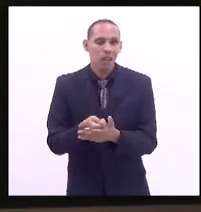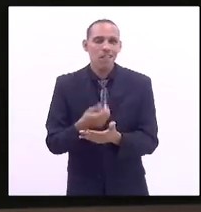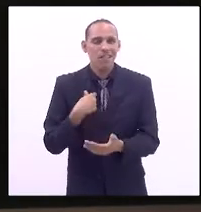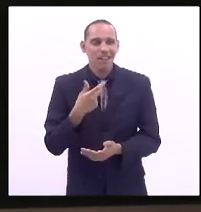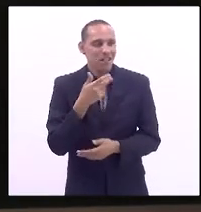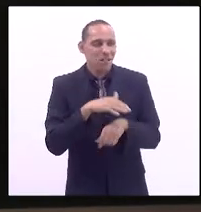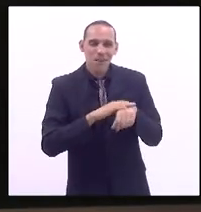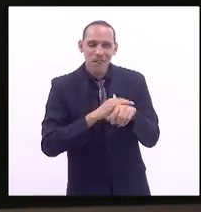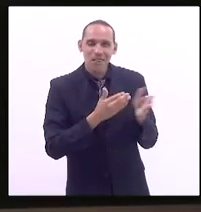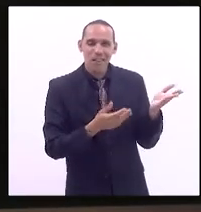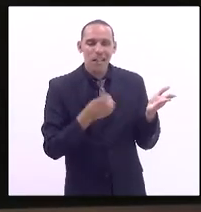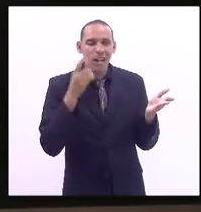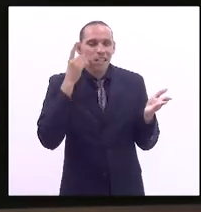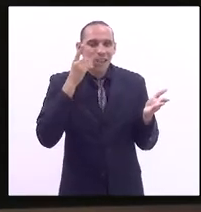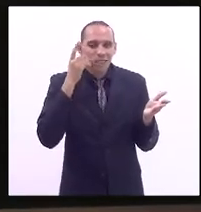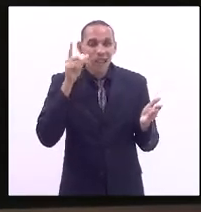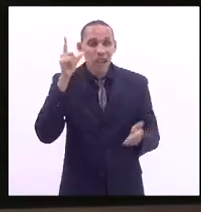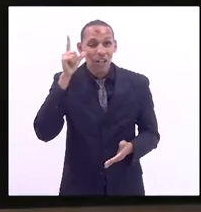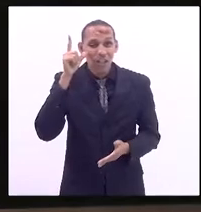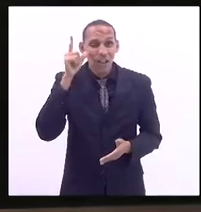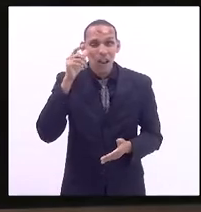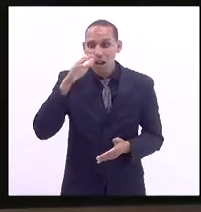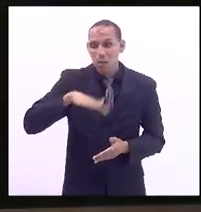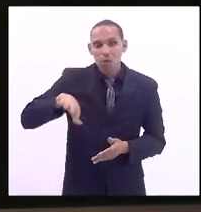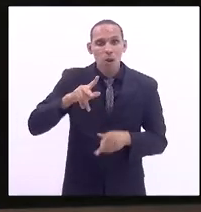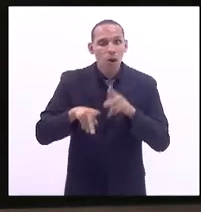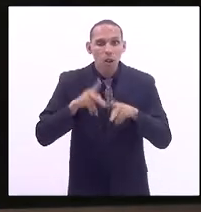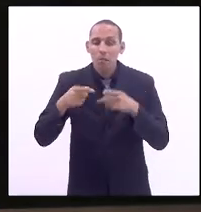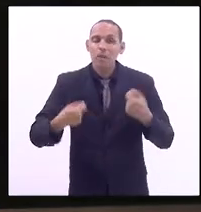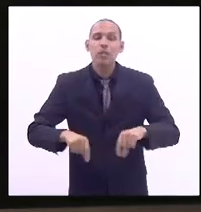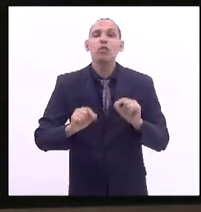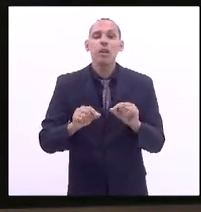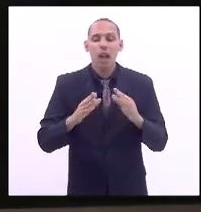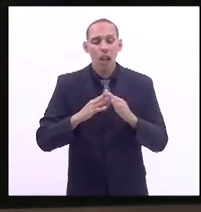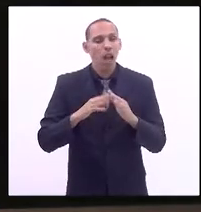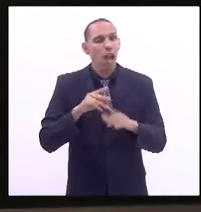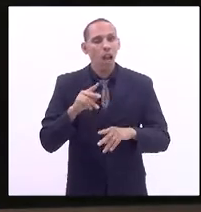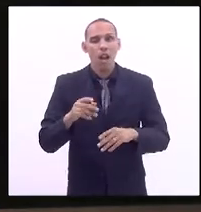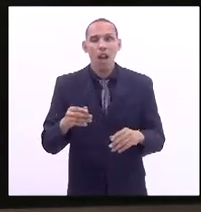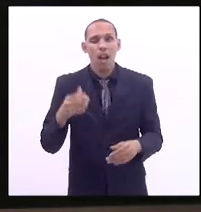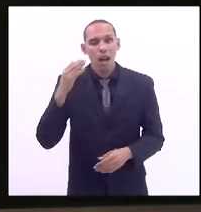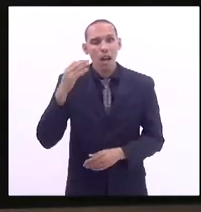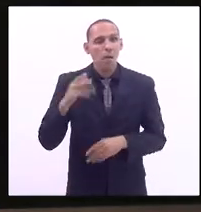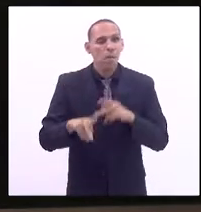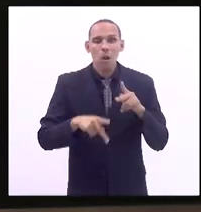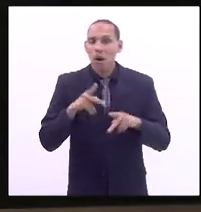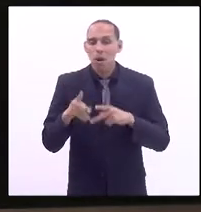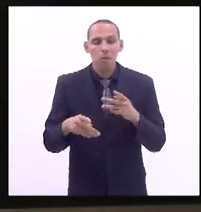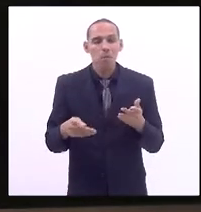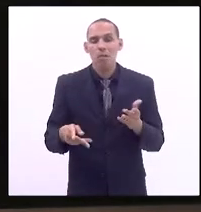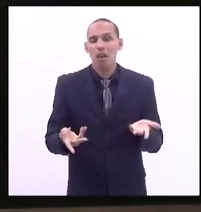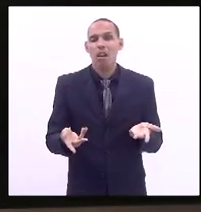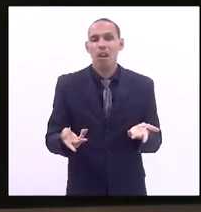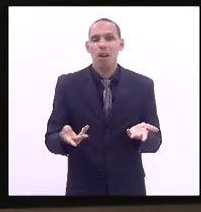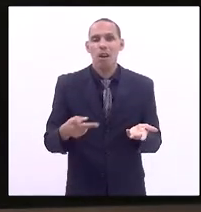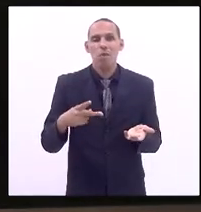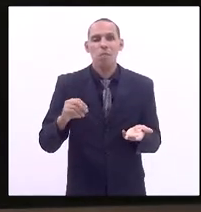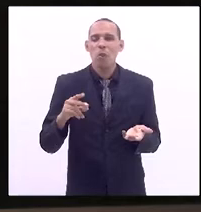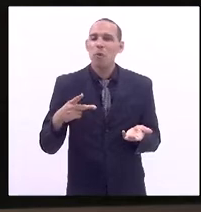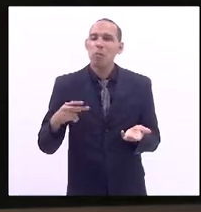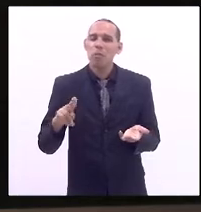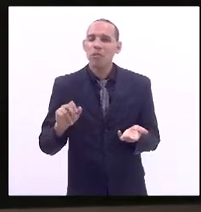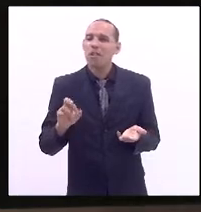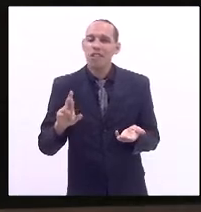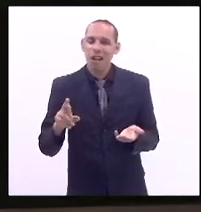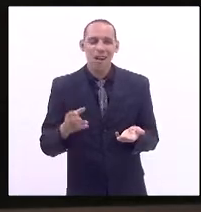ali com a deputada mocinha o que o povo precisa é de moradia Popular as pessoas querem pagar né deputada Lucinha eu para